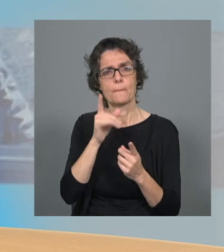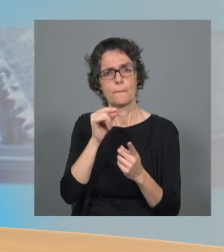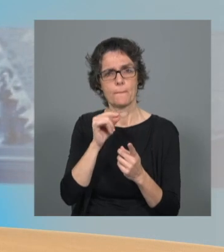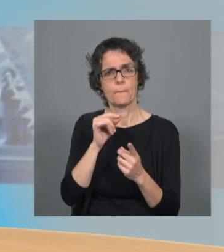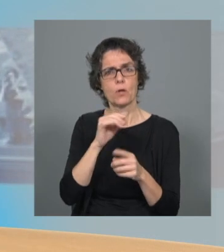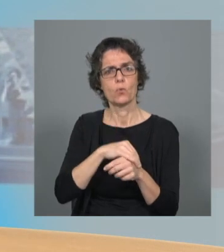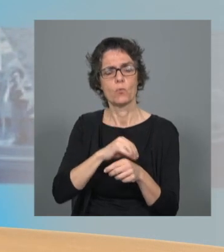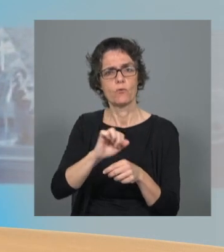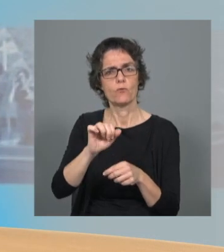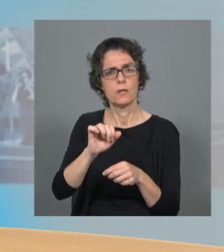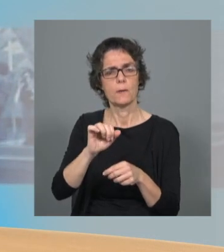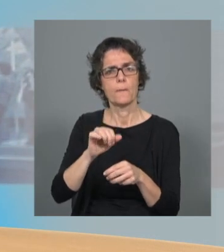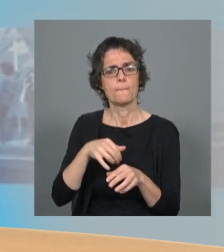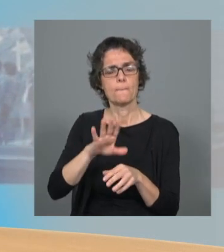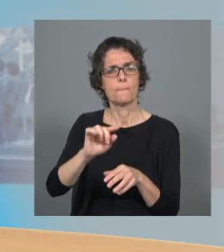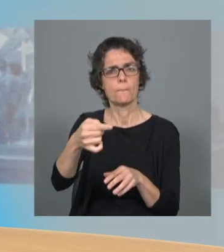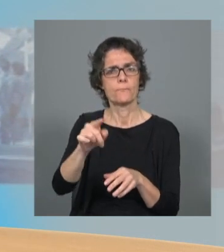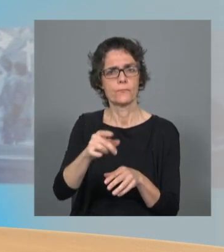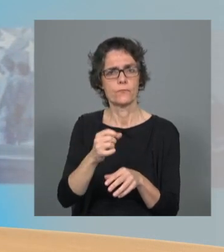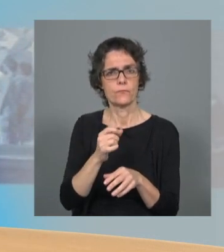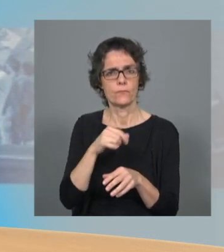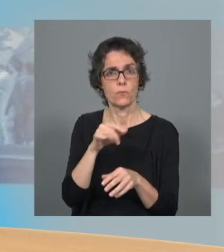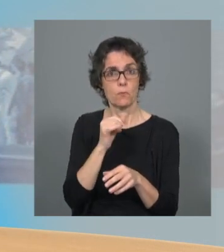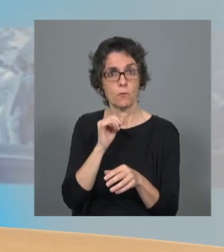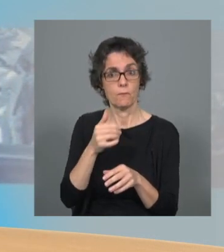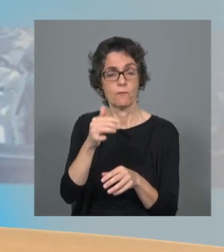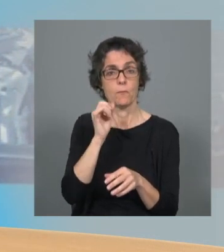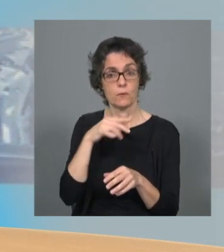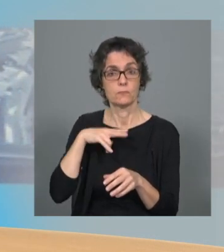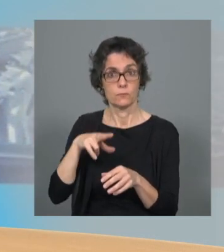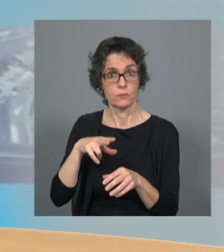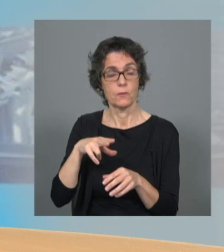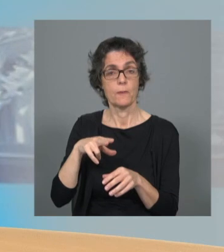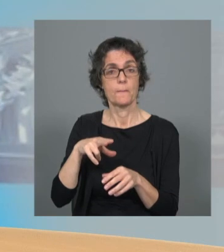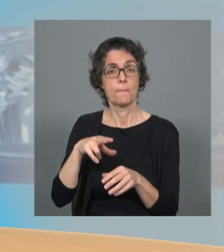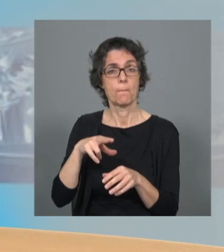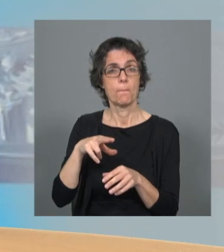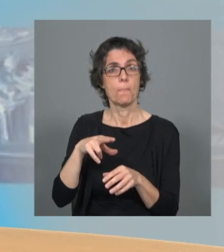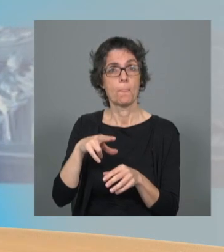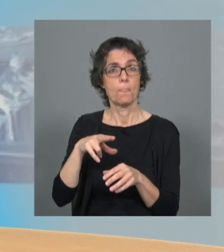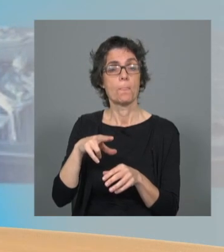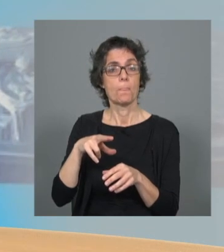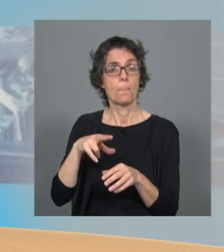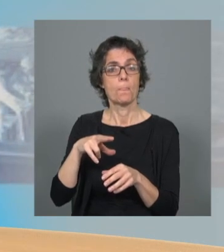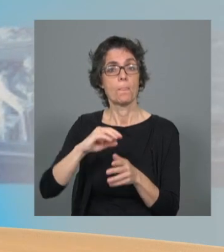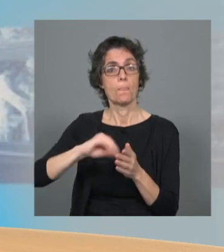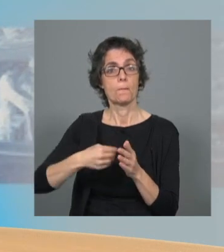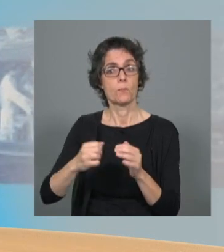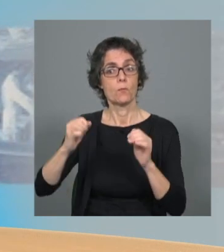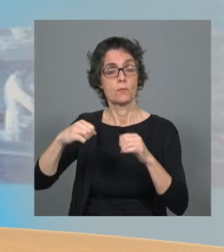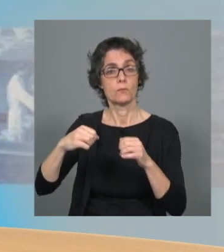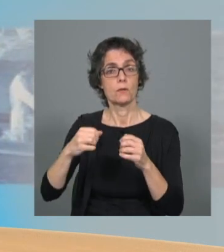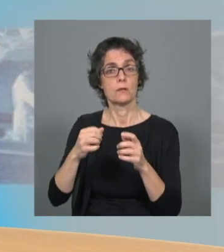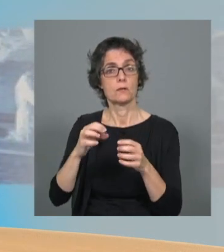breve também a outro passo que pode ser dado brevemente em Portugal pela assinatura daquele memorando entre várias, seja